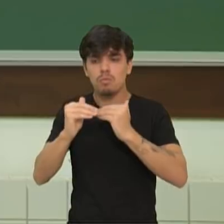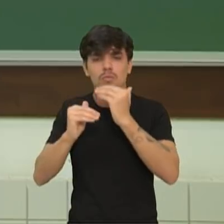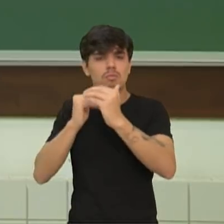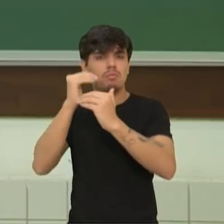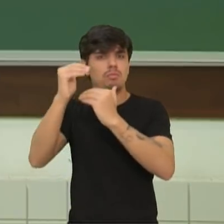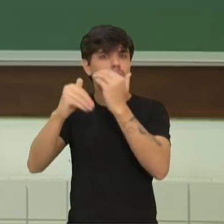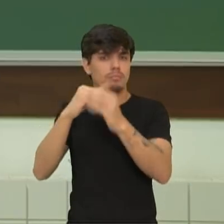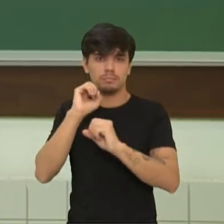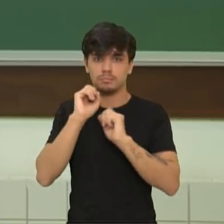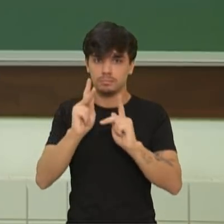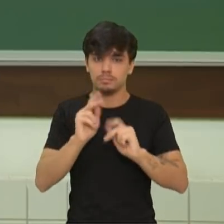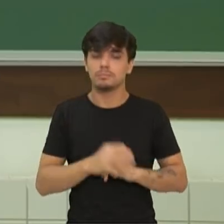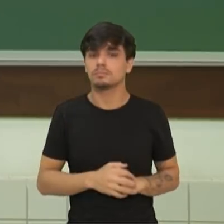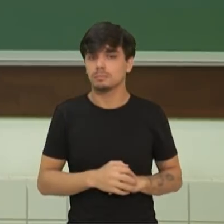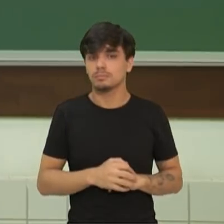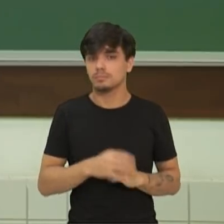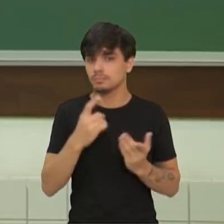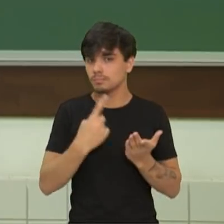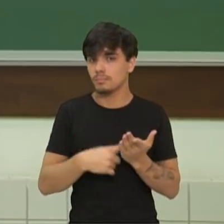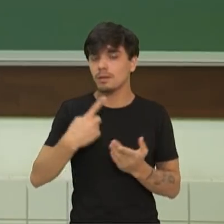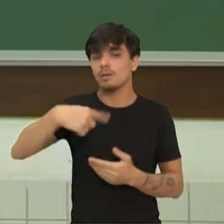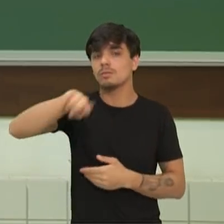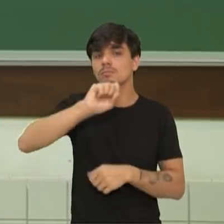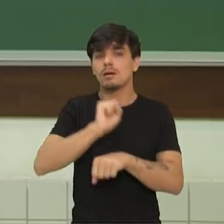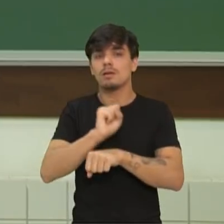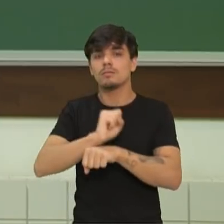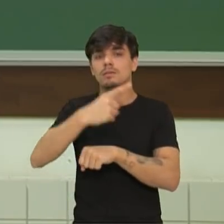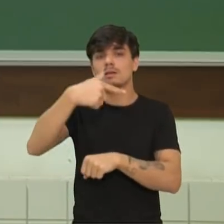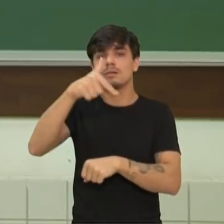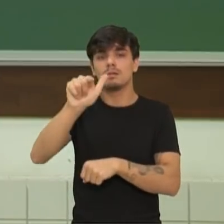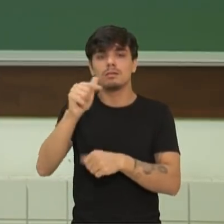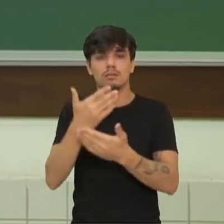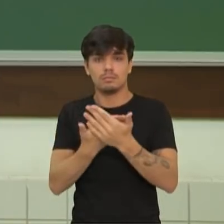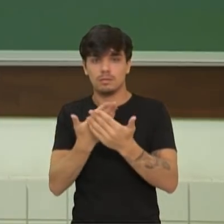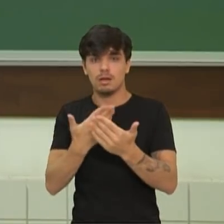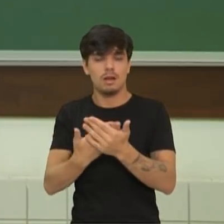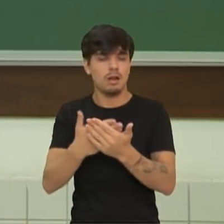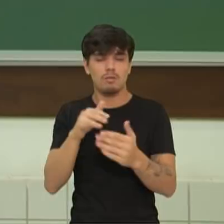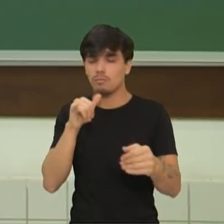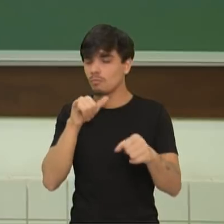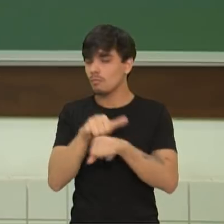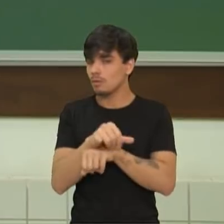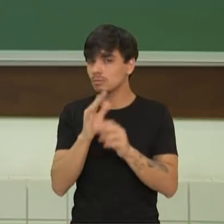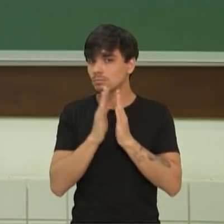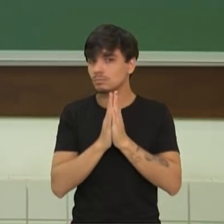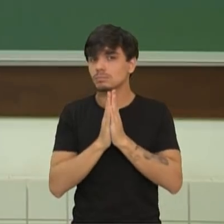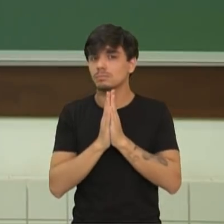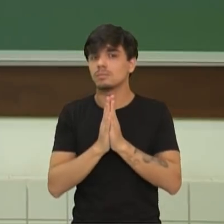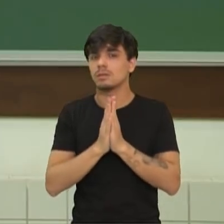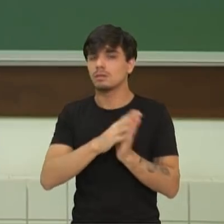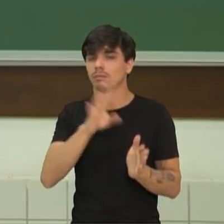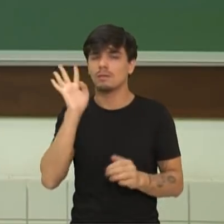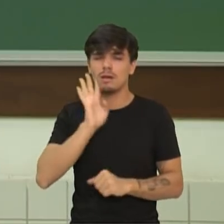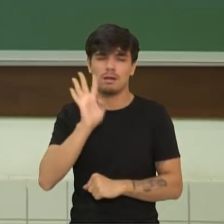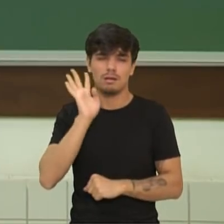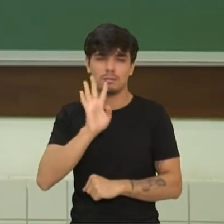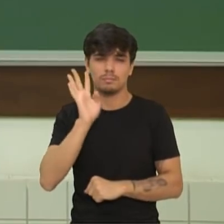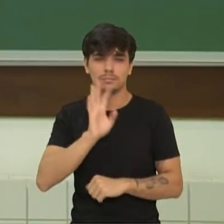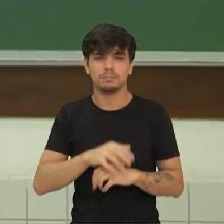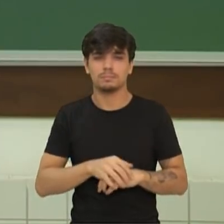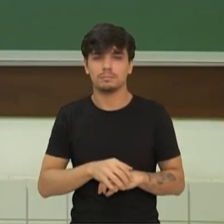desenrolou. Combinado, galerinha? Espero vocês na próxima aula. Não faltem a aula que vem, vai estar muito legal.